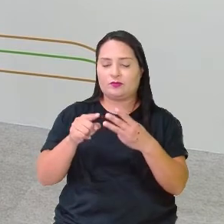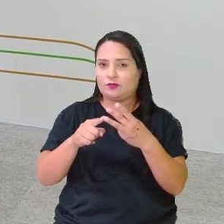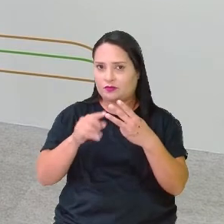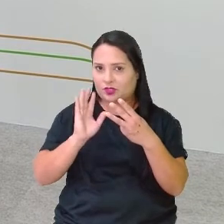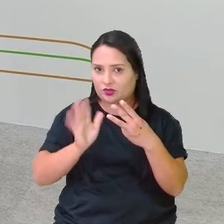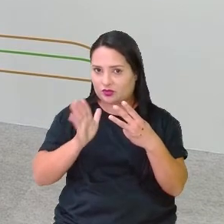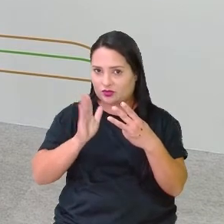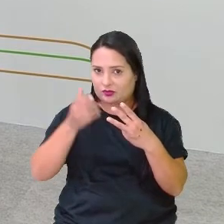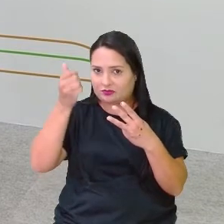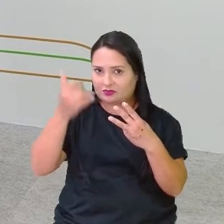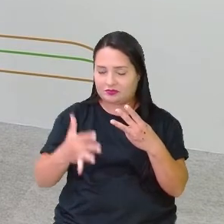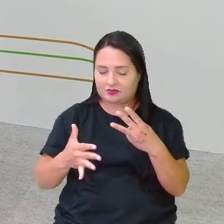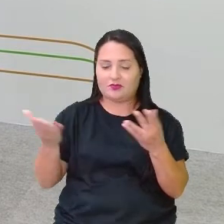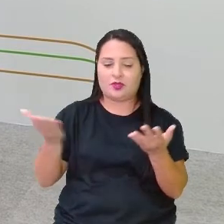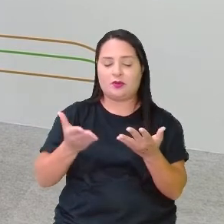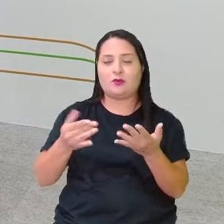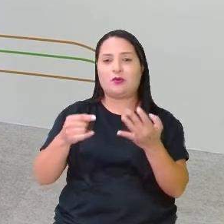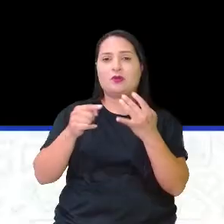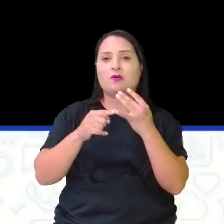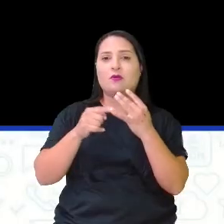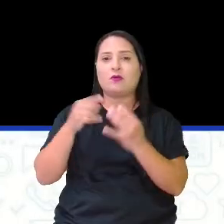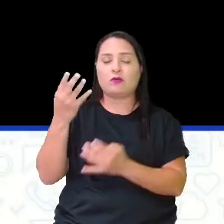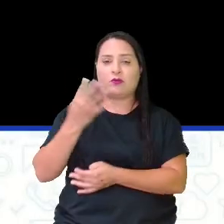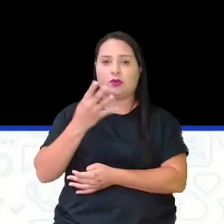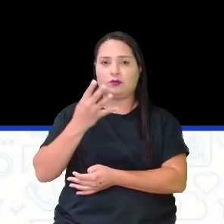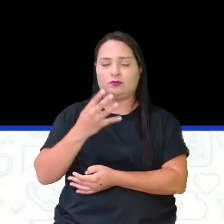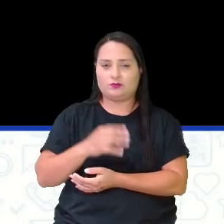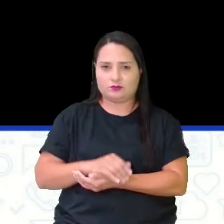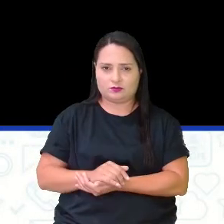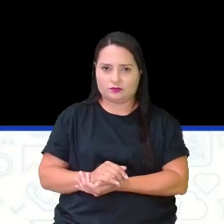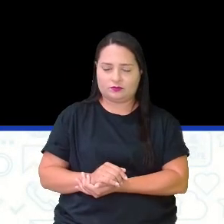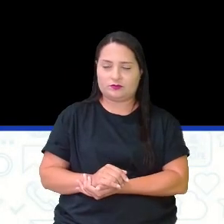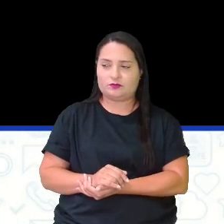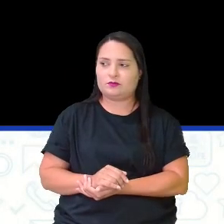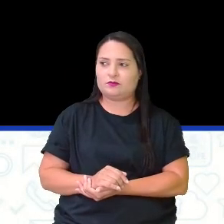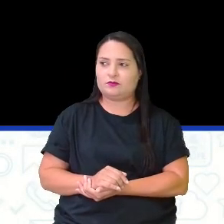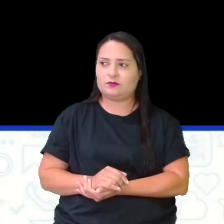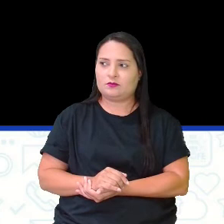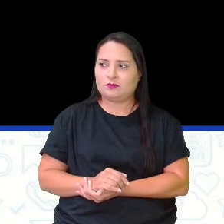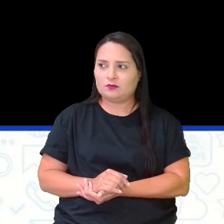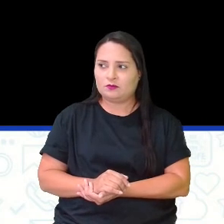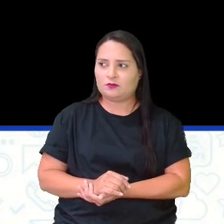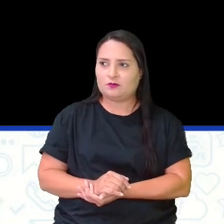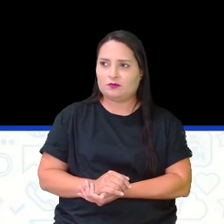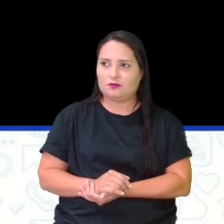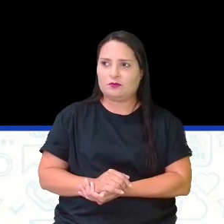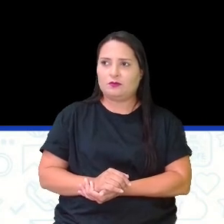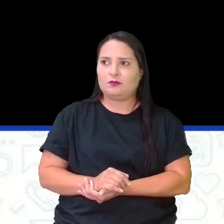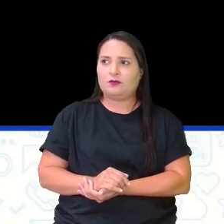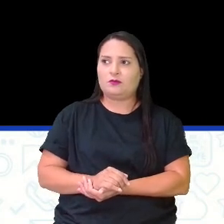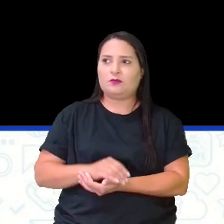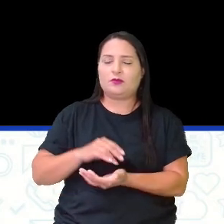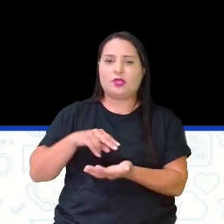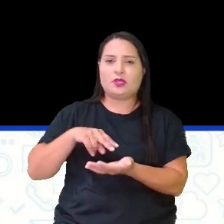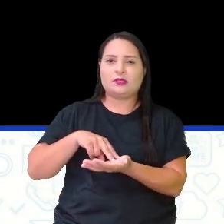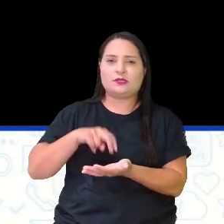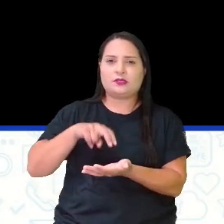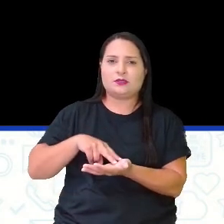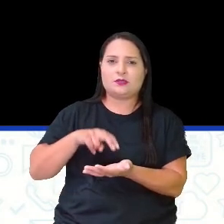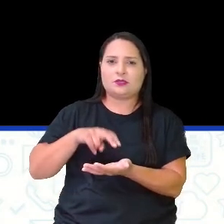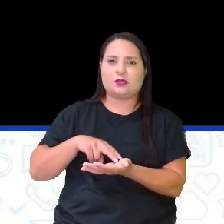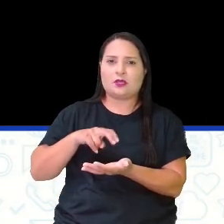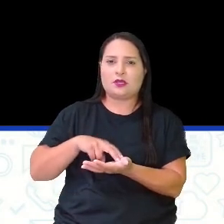verdade. Vamos para o quarto, que é o nosso saltitos de preparação para